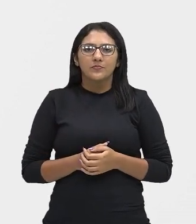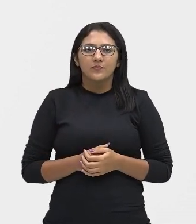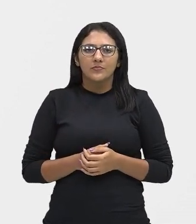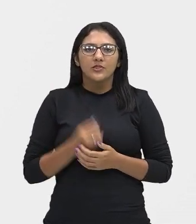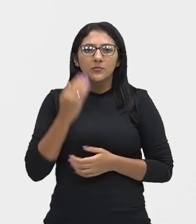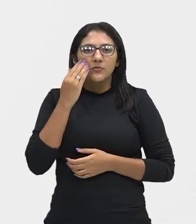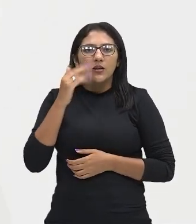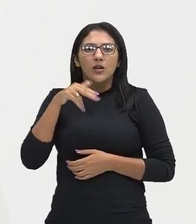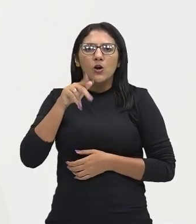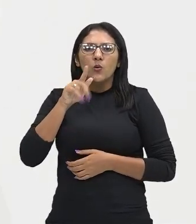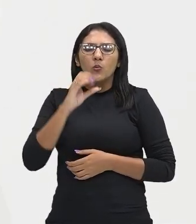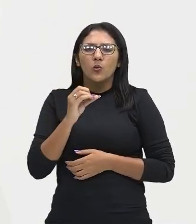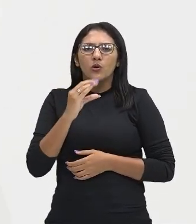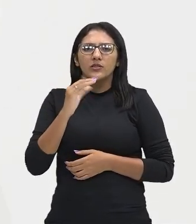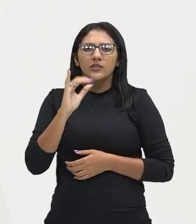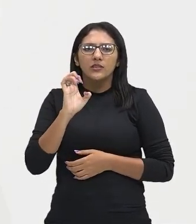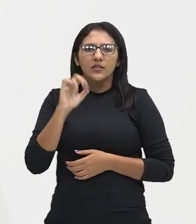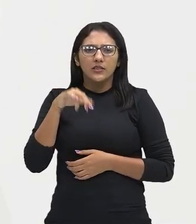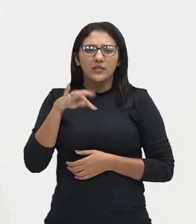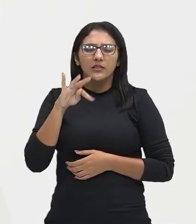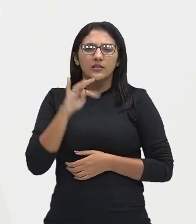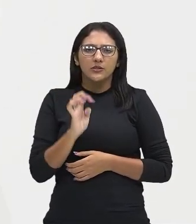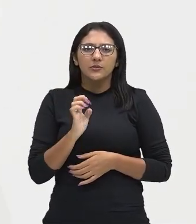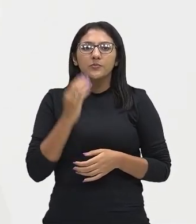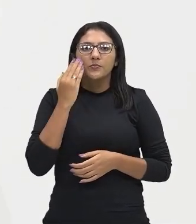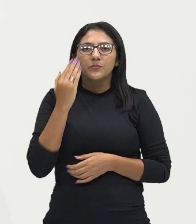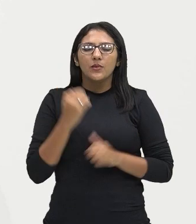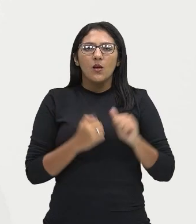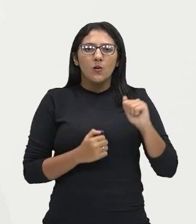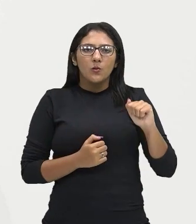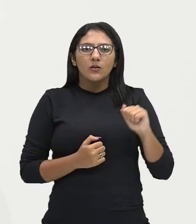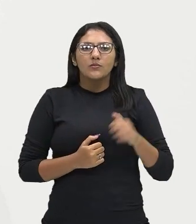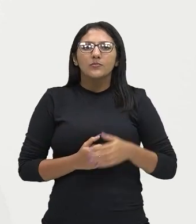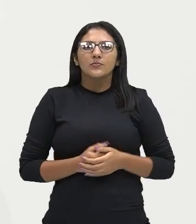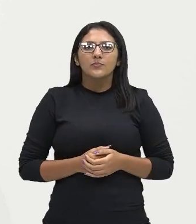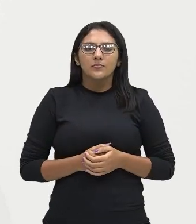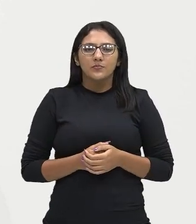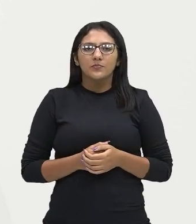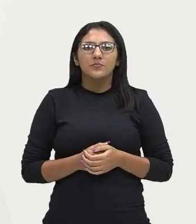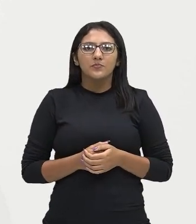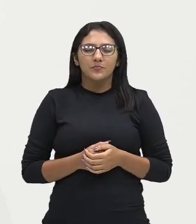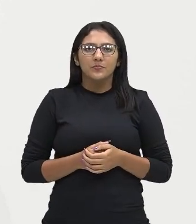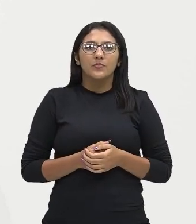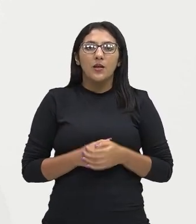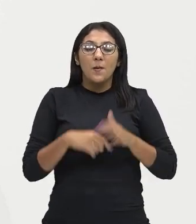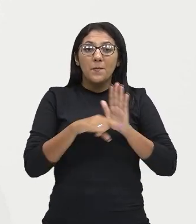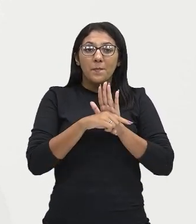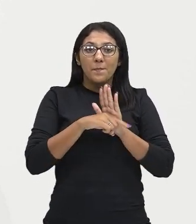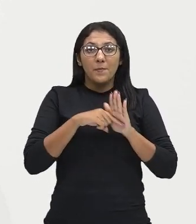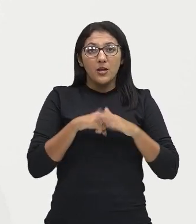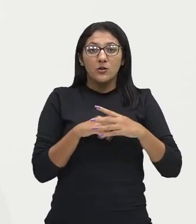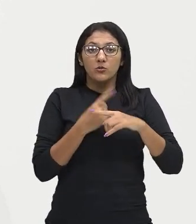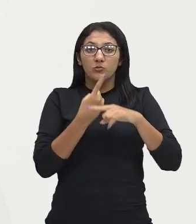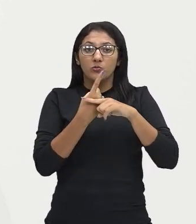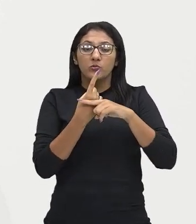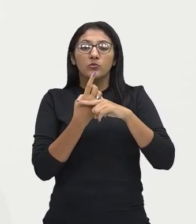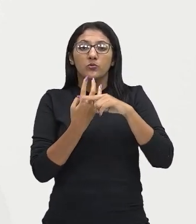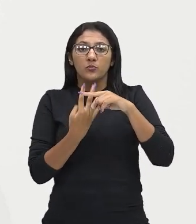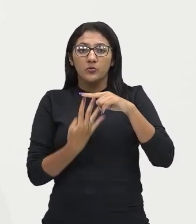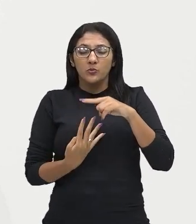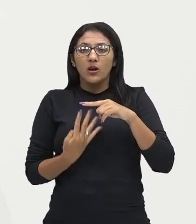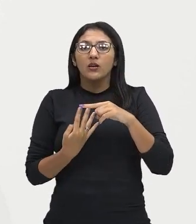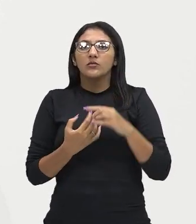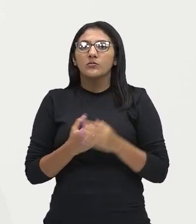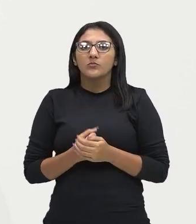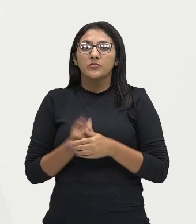quociente dessa divisão? Vamos dividir então. Temos aqui na letra A, menos 1 sobre 4 dividido por menos 2